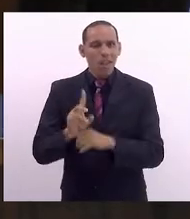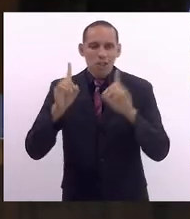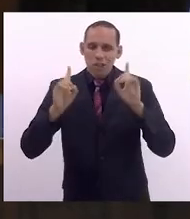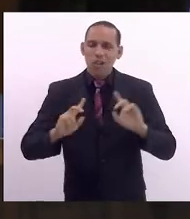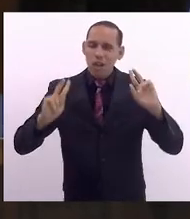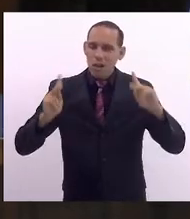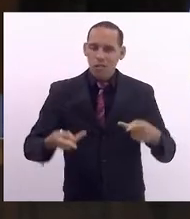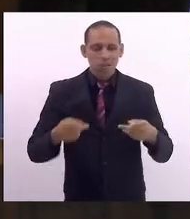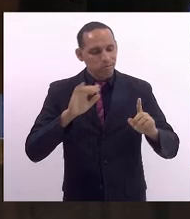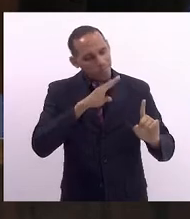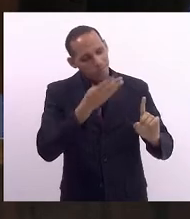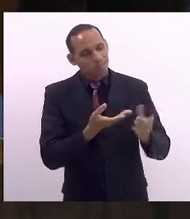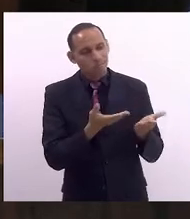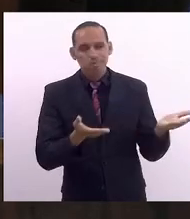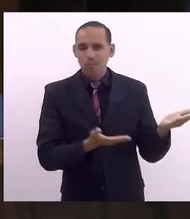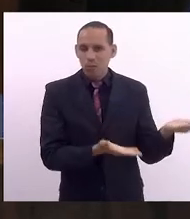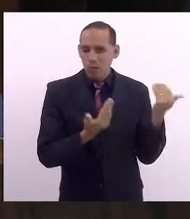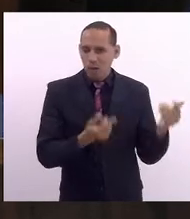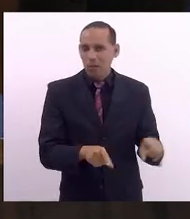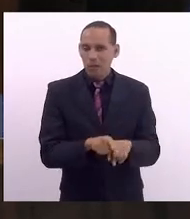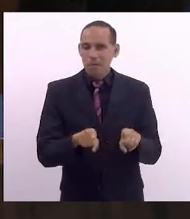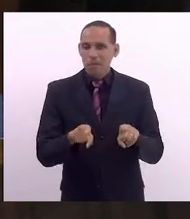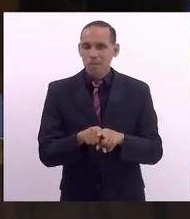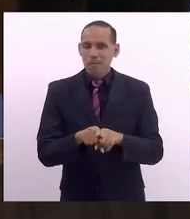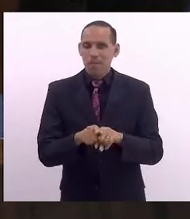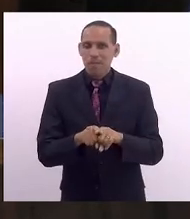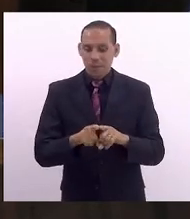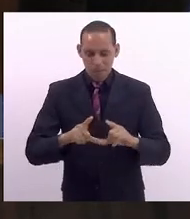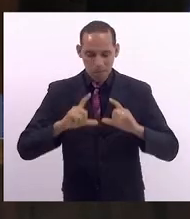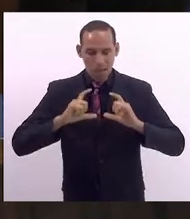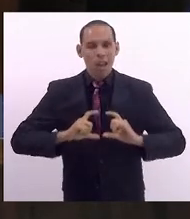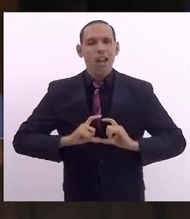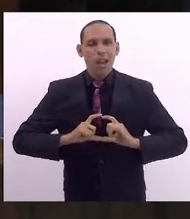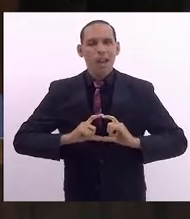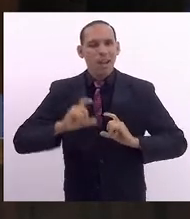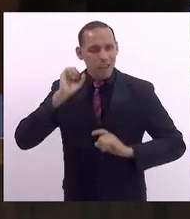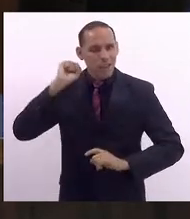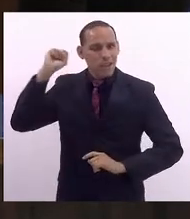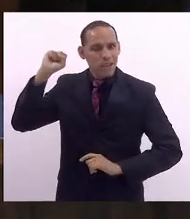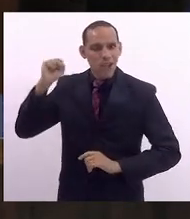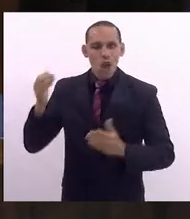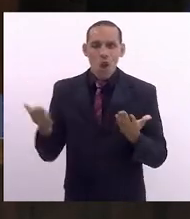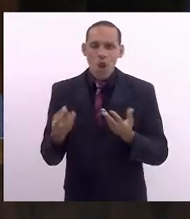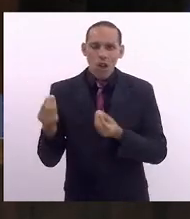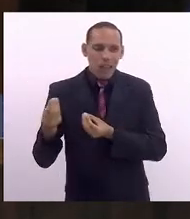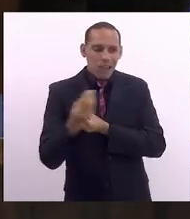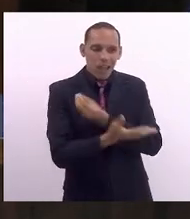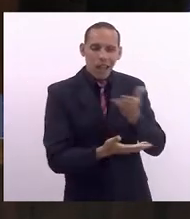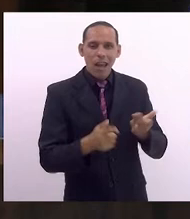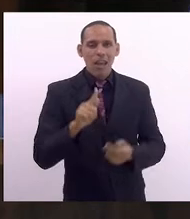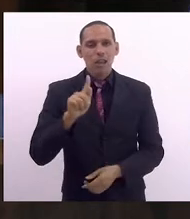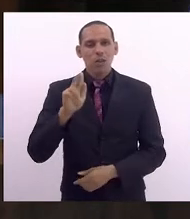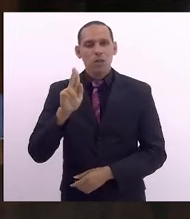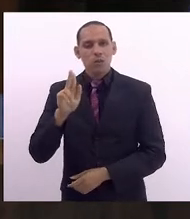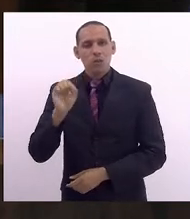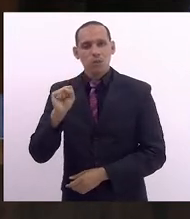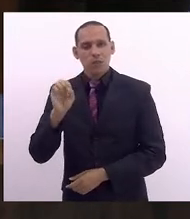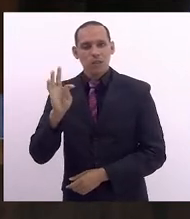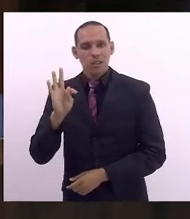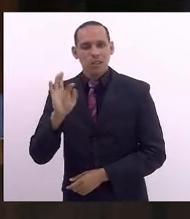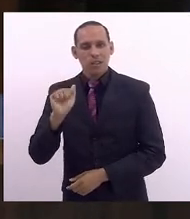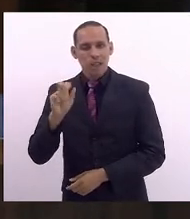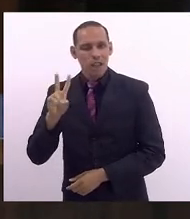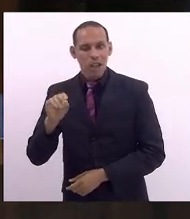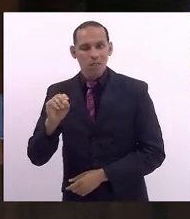também homenageie esses jovens. A medalha Tiradentes, que hoje será entregue a Gustavo, ela é a